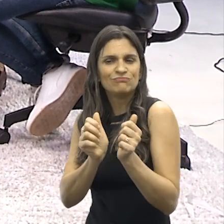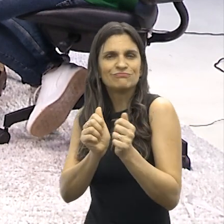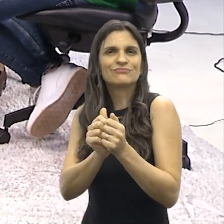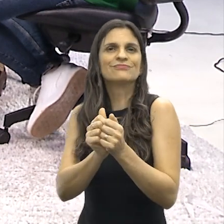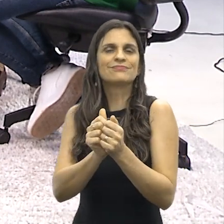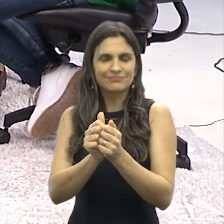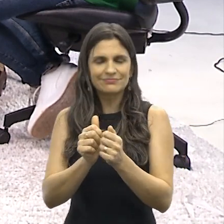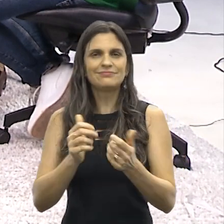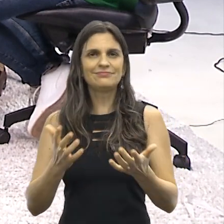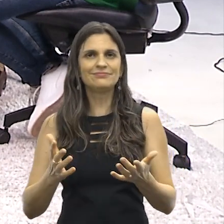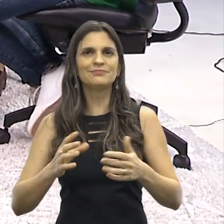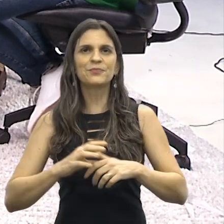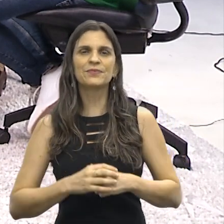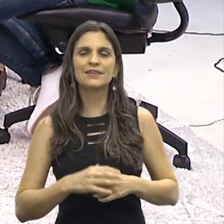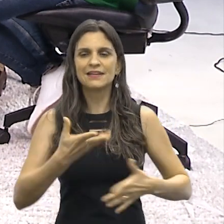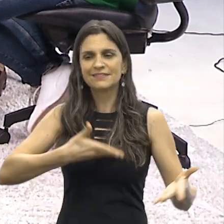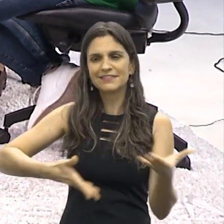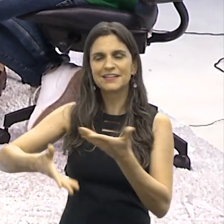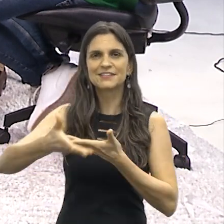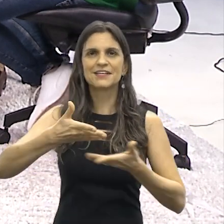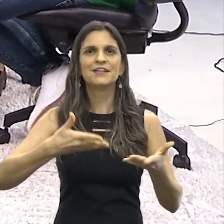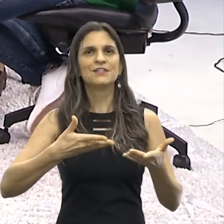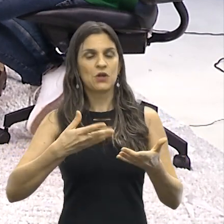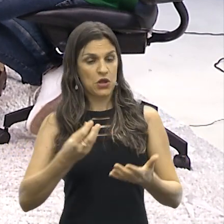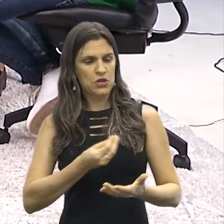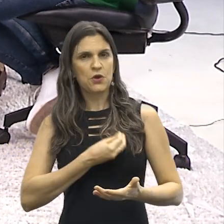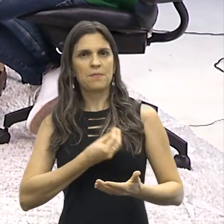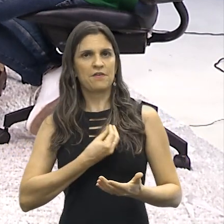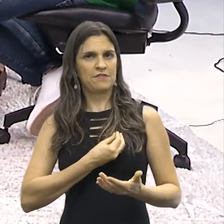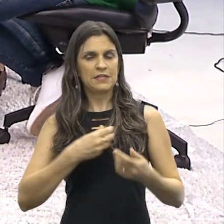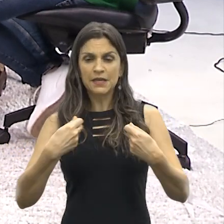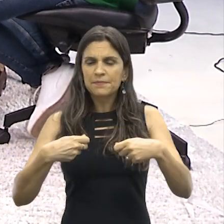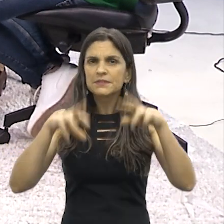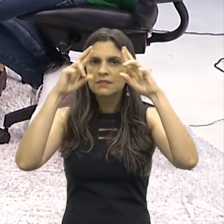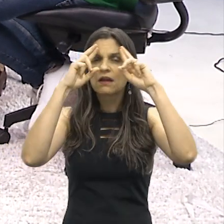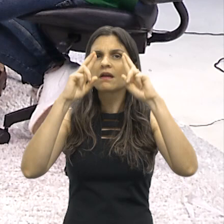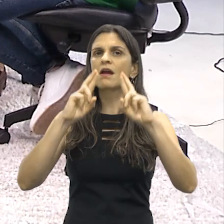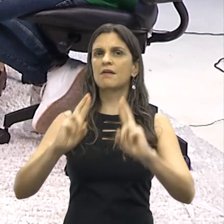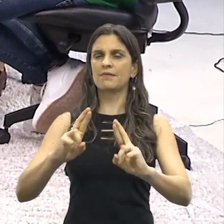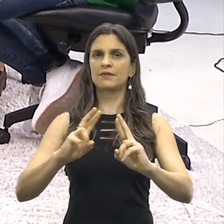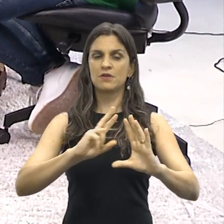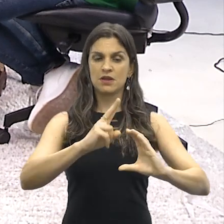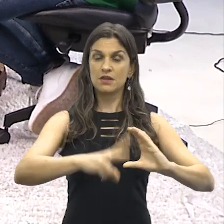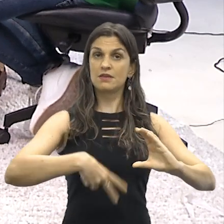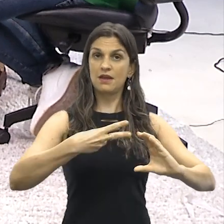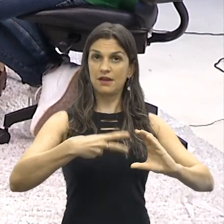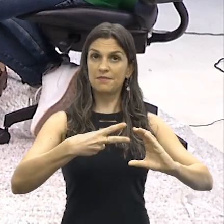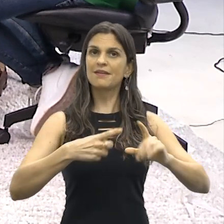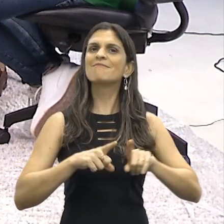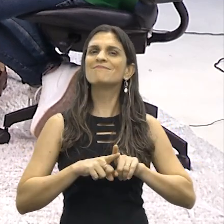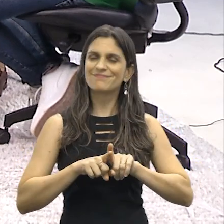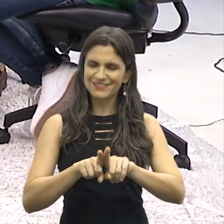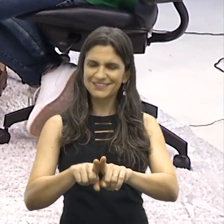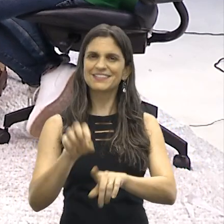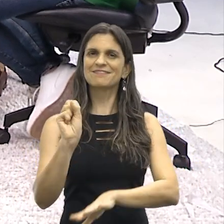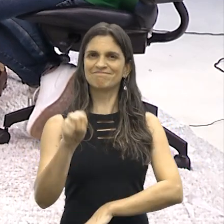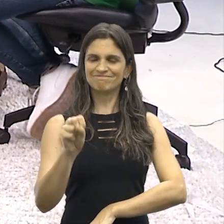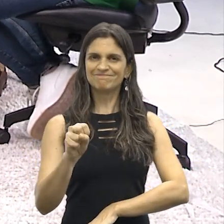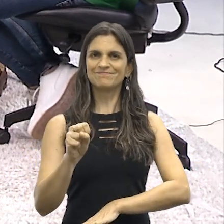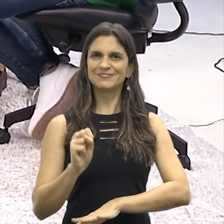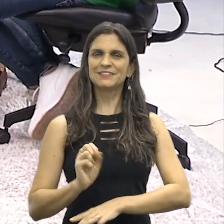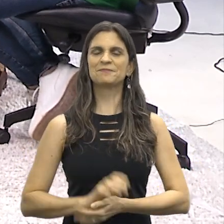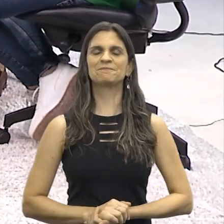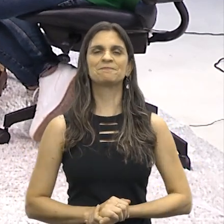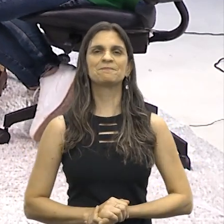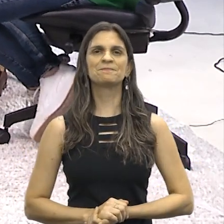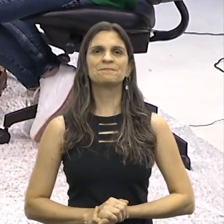então, da valorização do animal como uma vida que tem que ser respeitada, e a Câmara sempre é parceira nessas ações, sim. E a gente